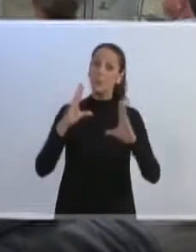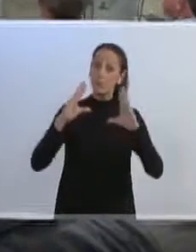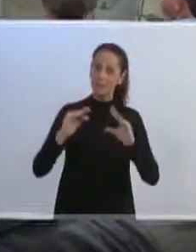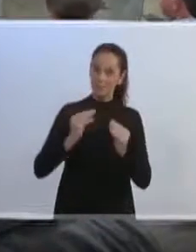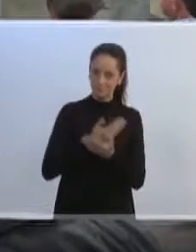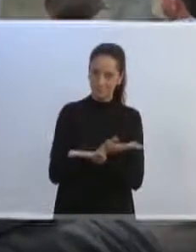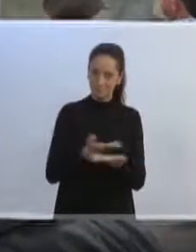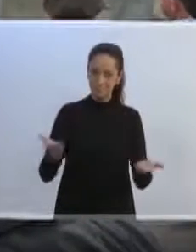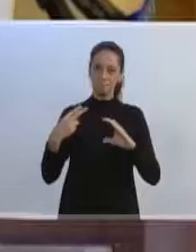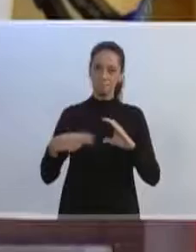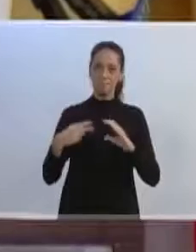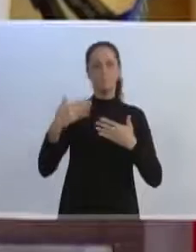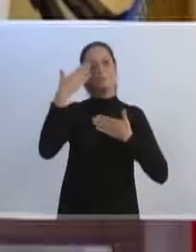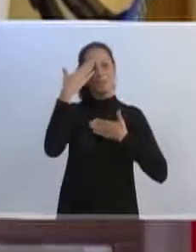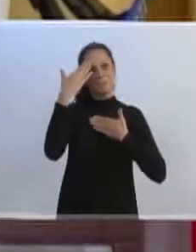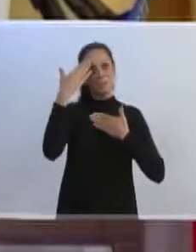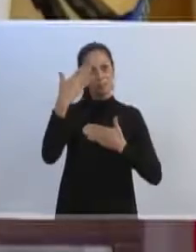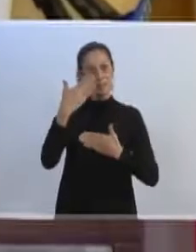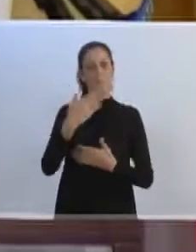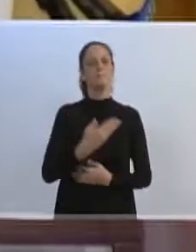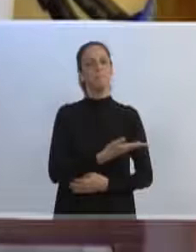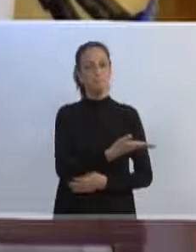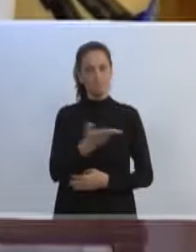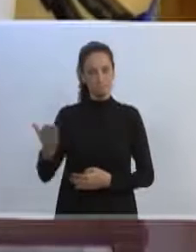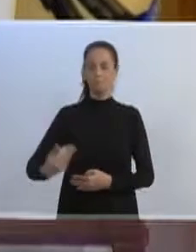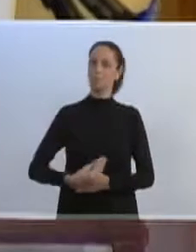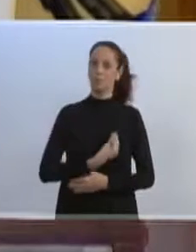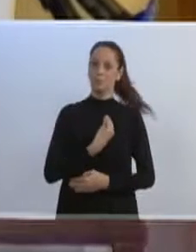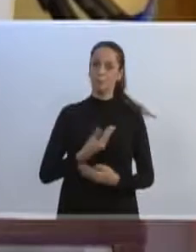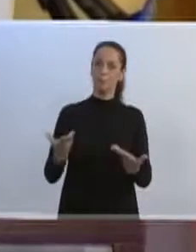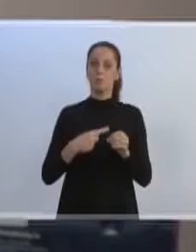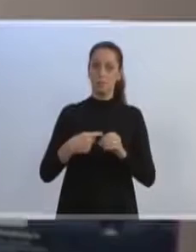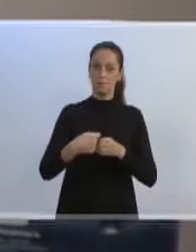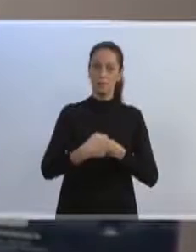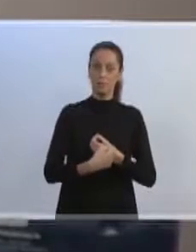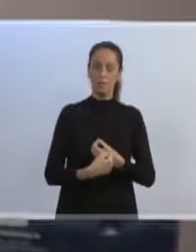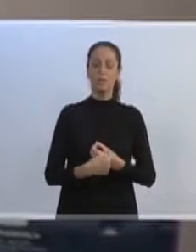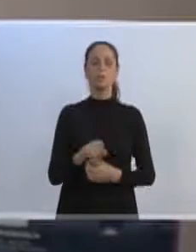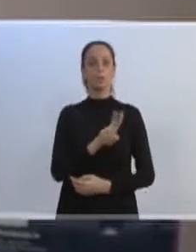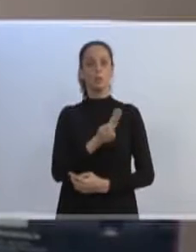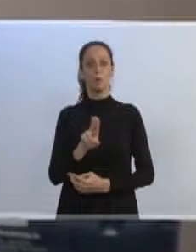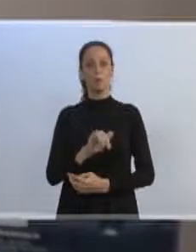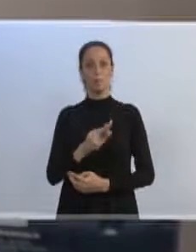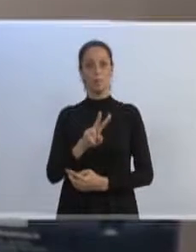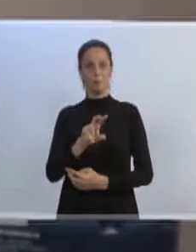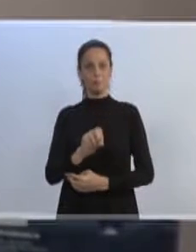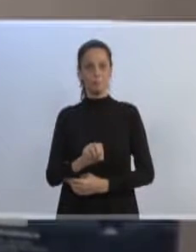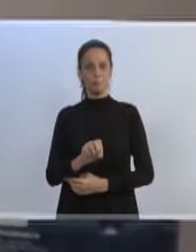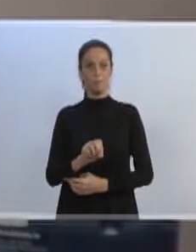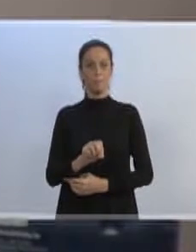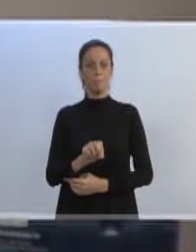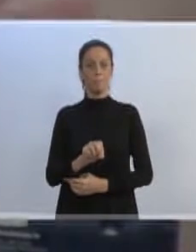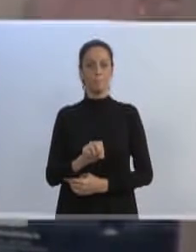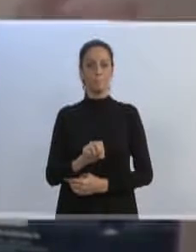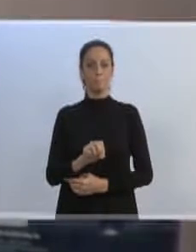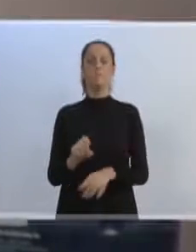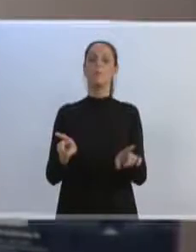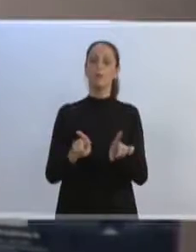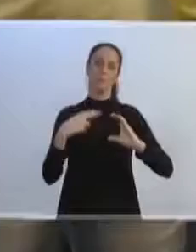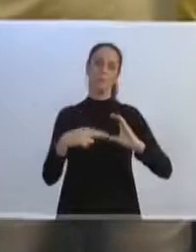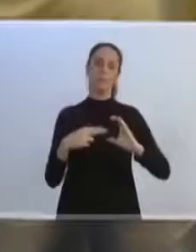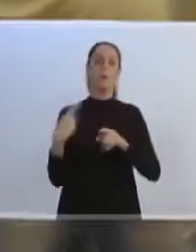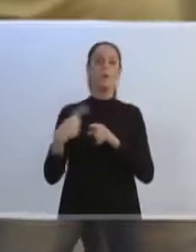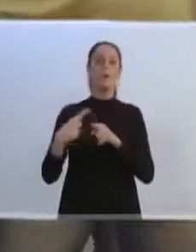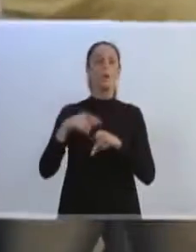quinta-feira, a Câmara de Vereadores realizou uma audiência pública para debater os meios alternativos de transportes, investimentos